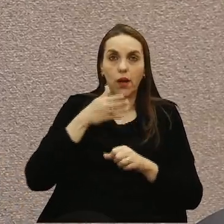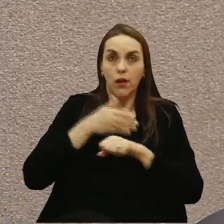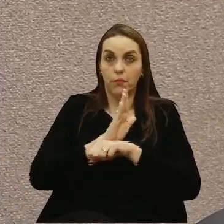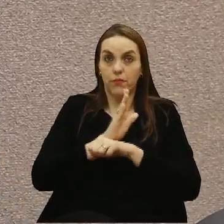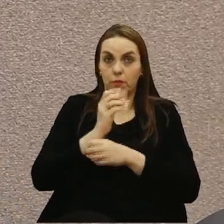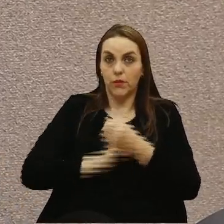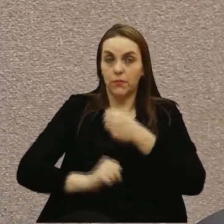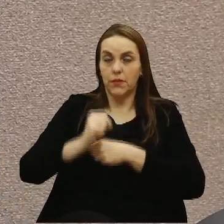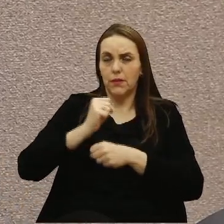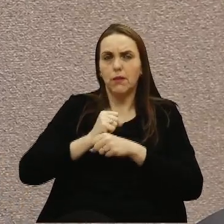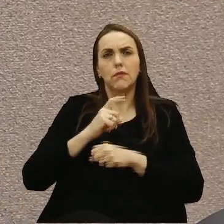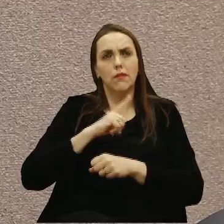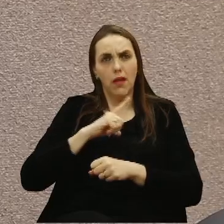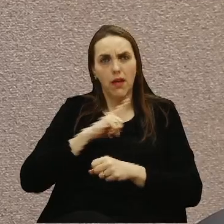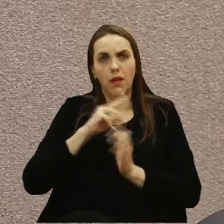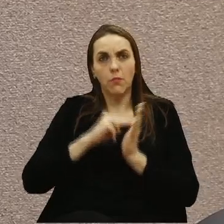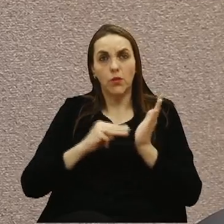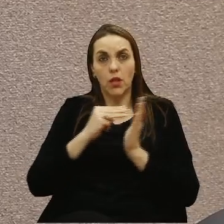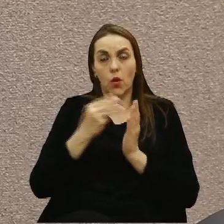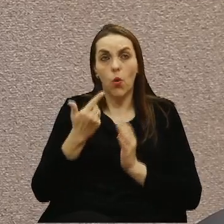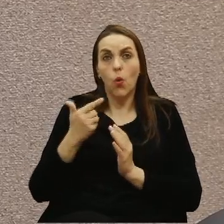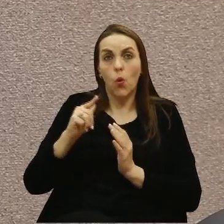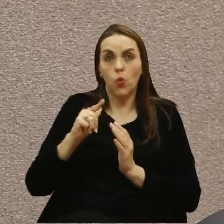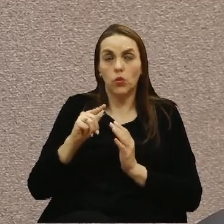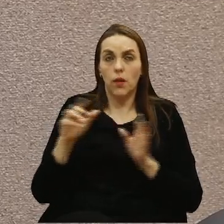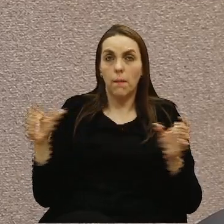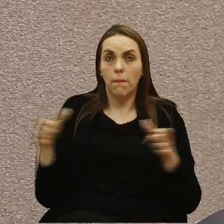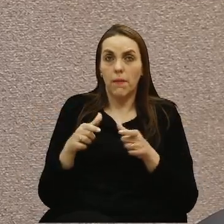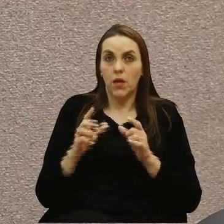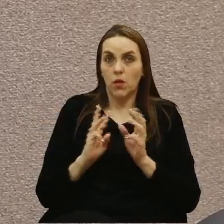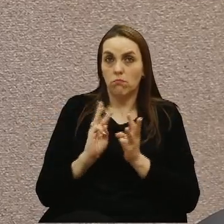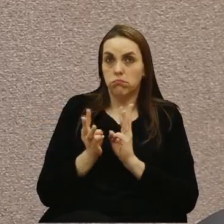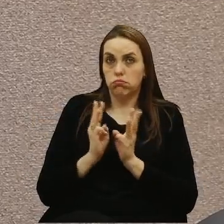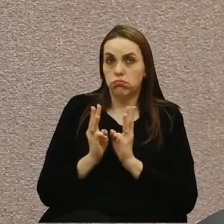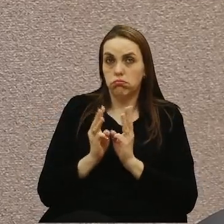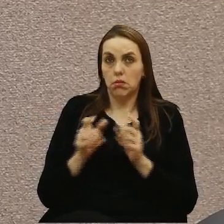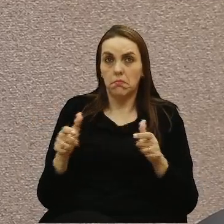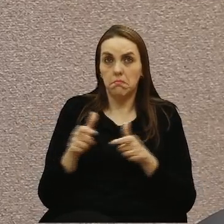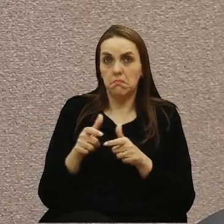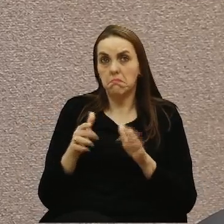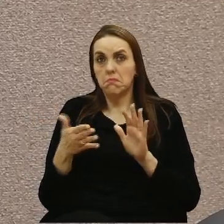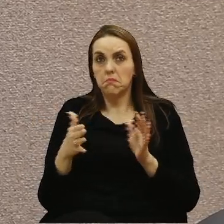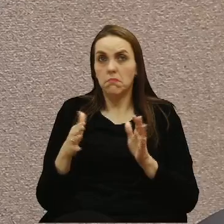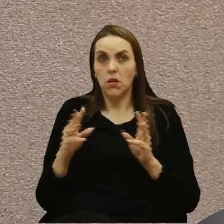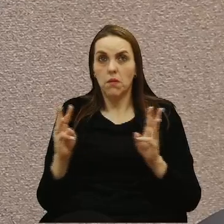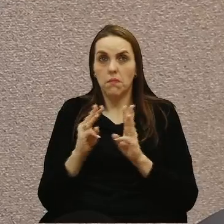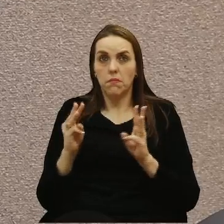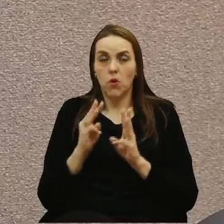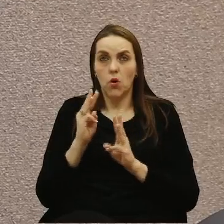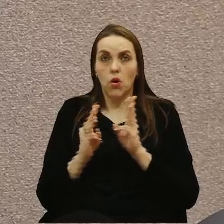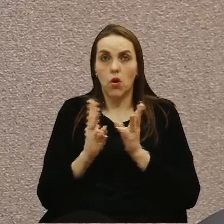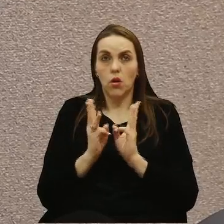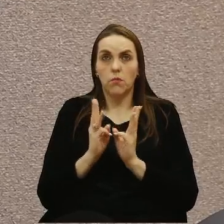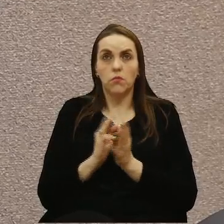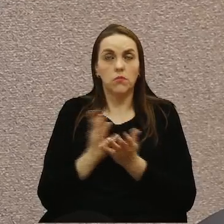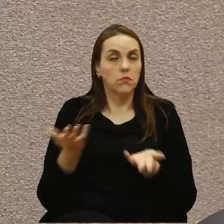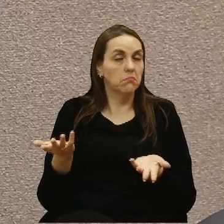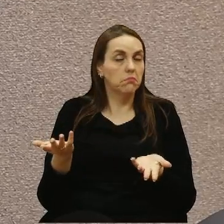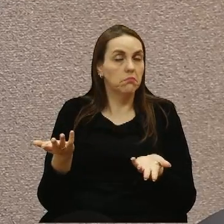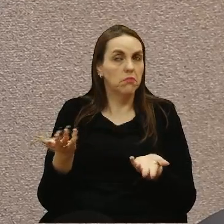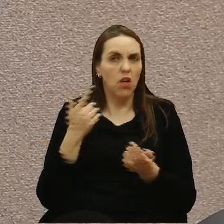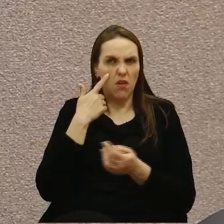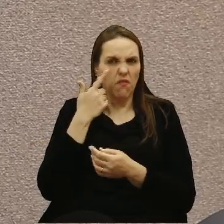existem outros modelos de ônibus, que são os micro-ônibus, os midi-ônibus. No entanto, hoje, nós não vemos nenhum